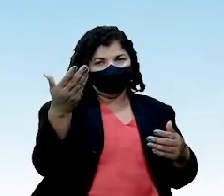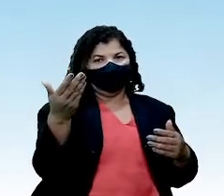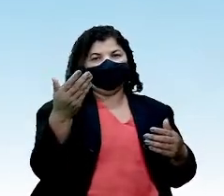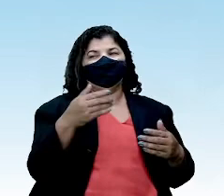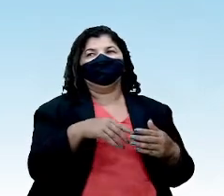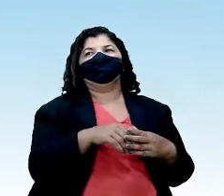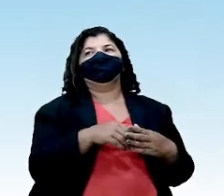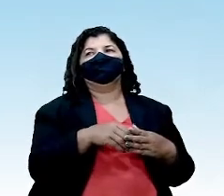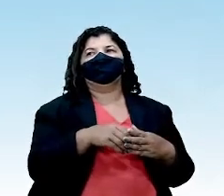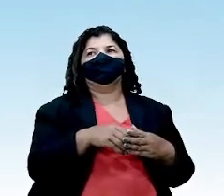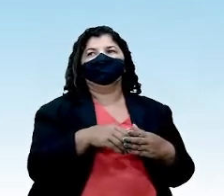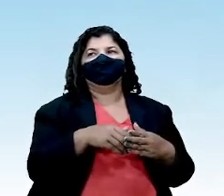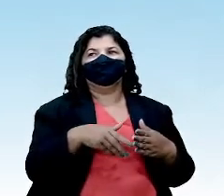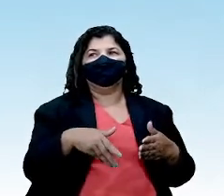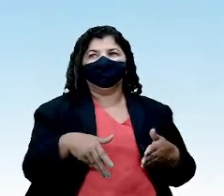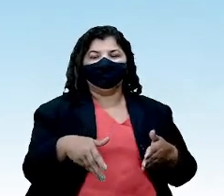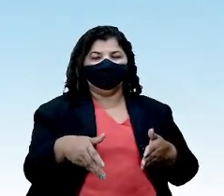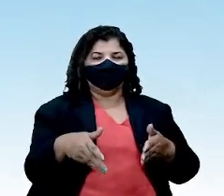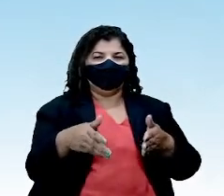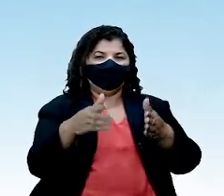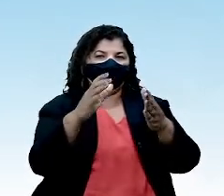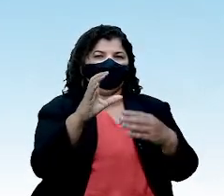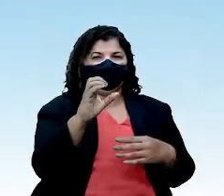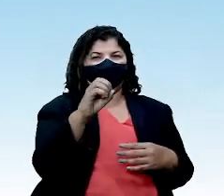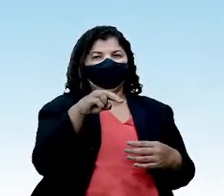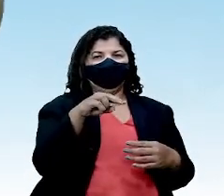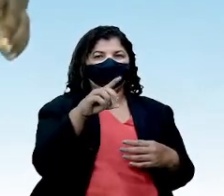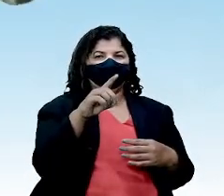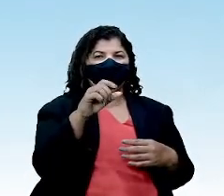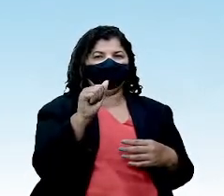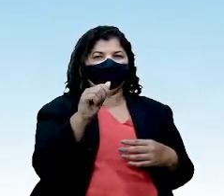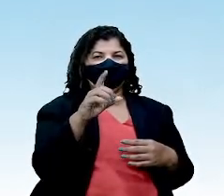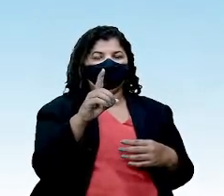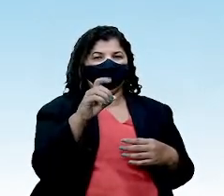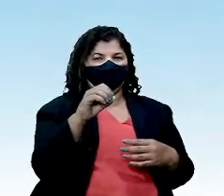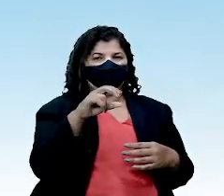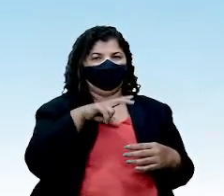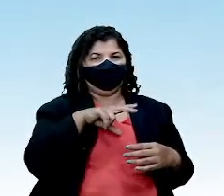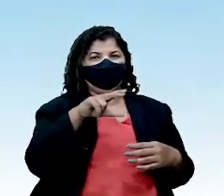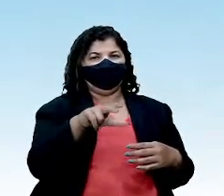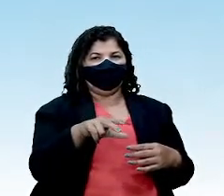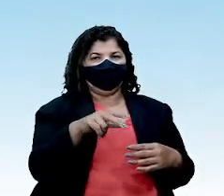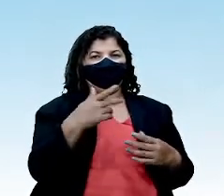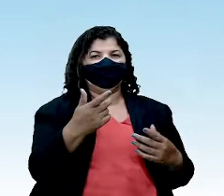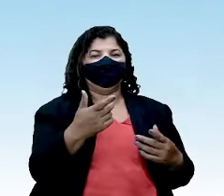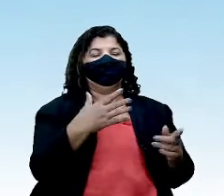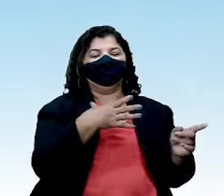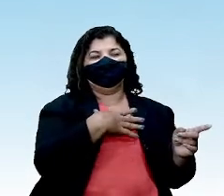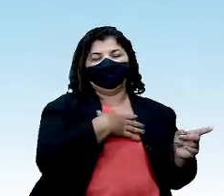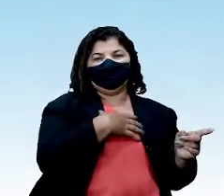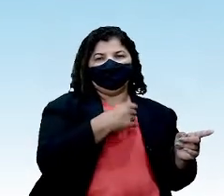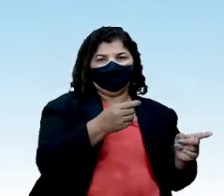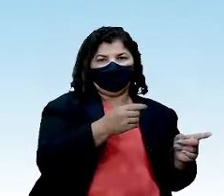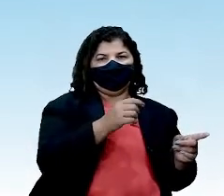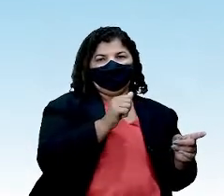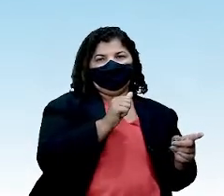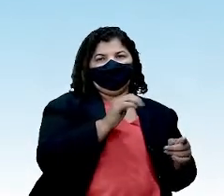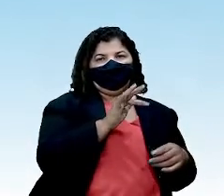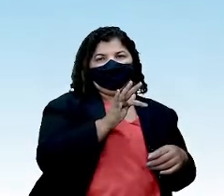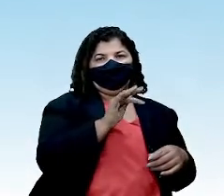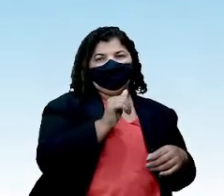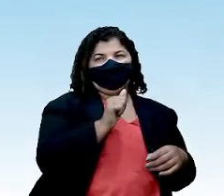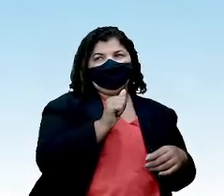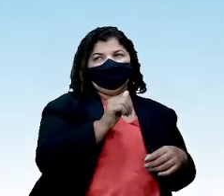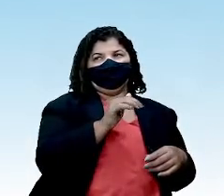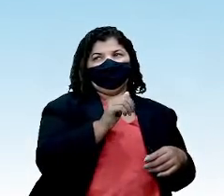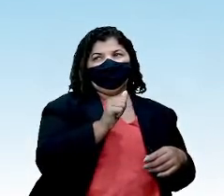terra, o condado portucalense. Seu filho herdeiro, Afonso, continuou a